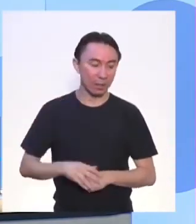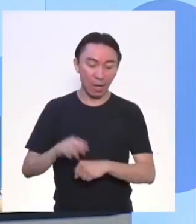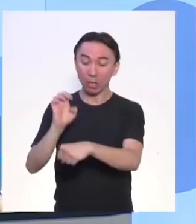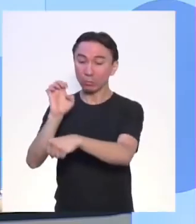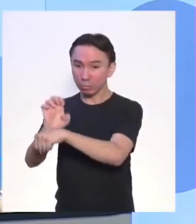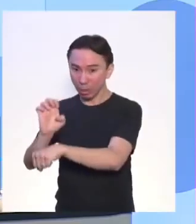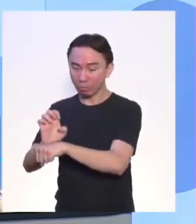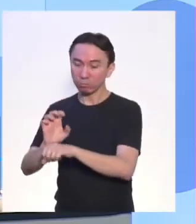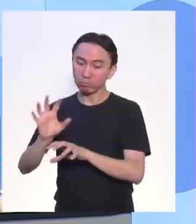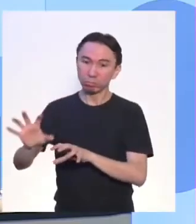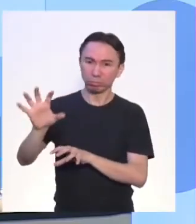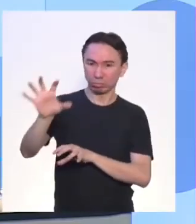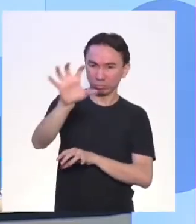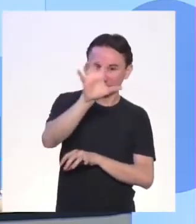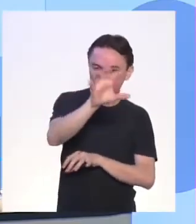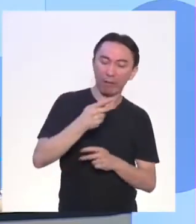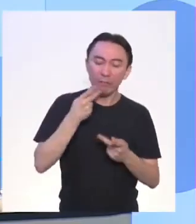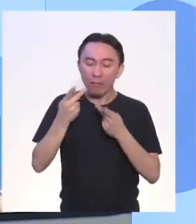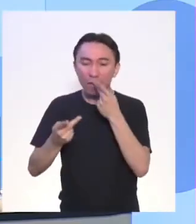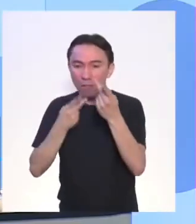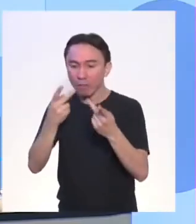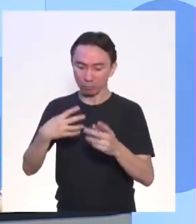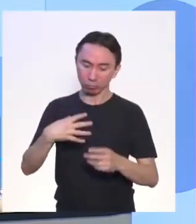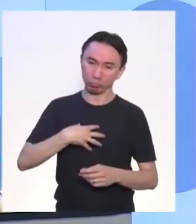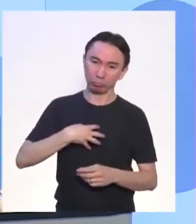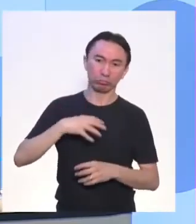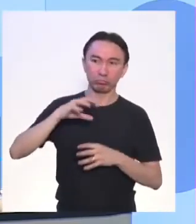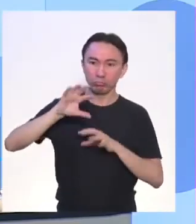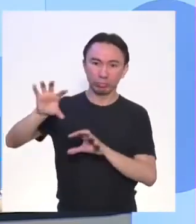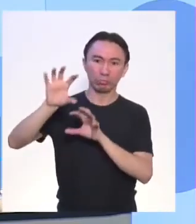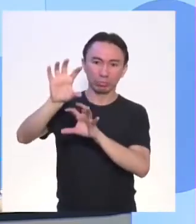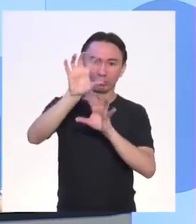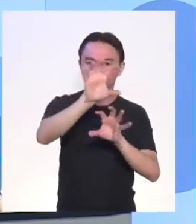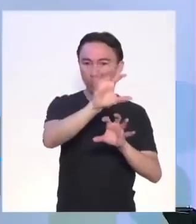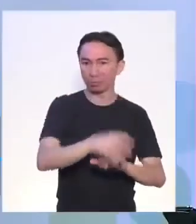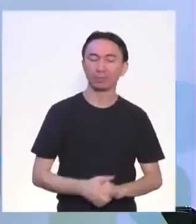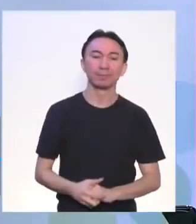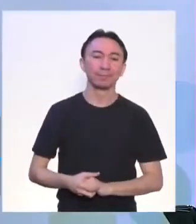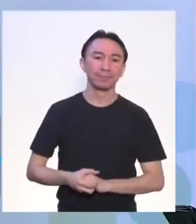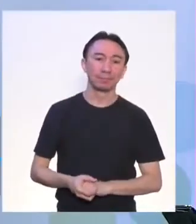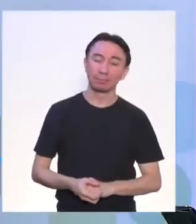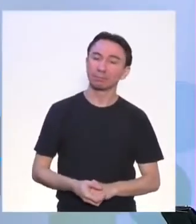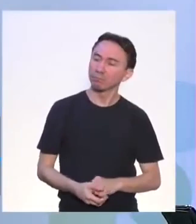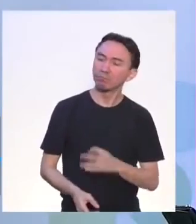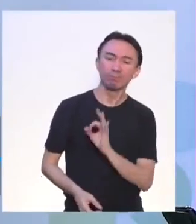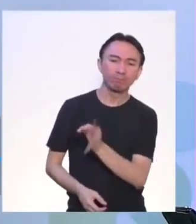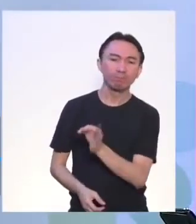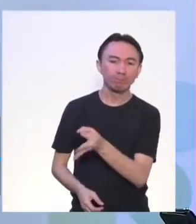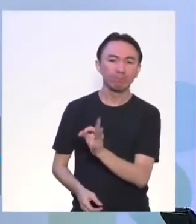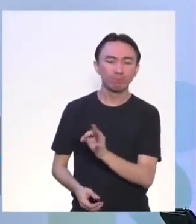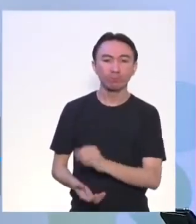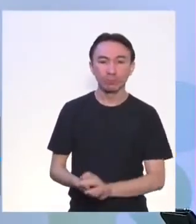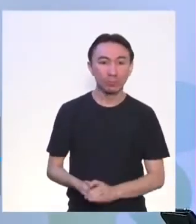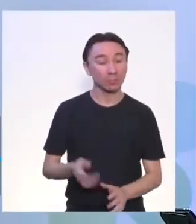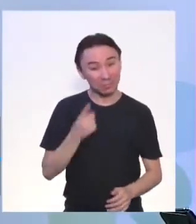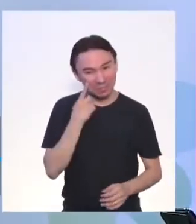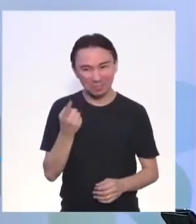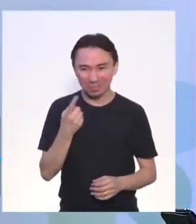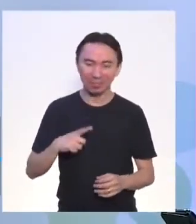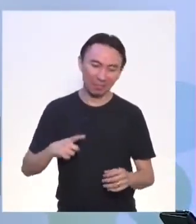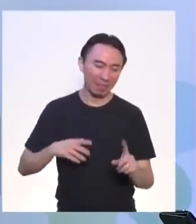Mas... Tá bom. Tá bom, até aí. Então, isso, né? Nós vimos as influências,